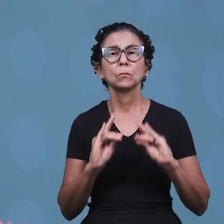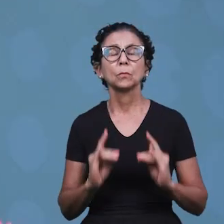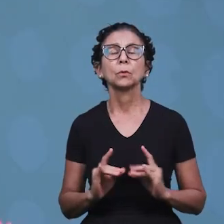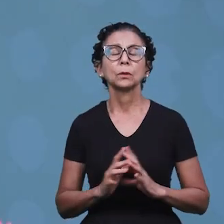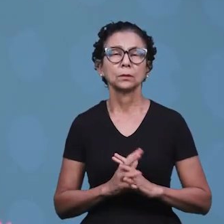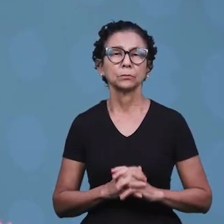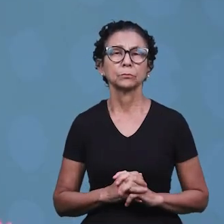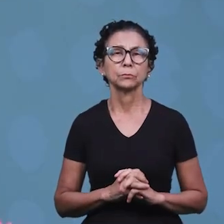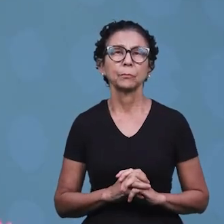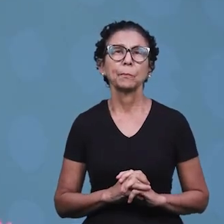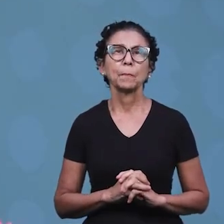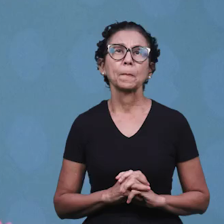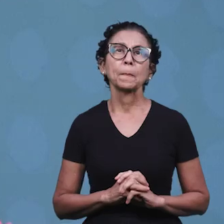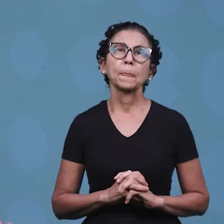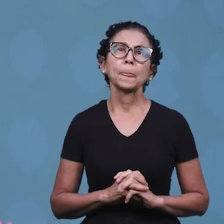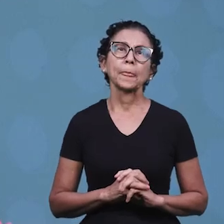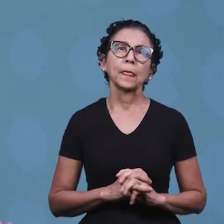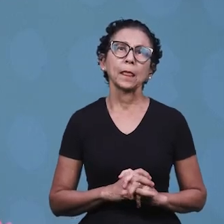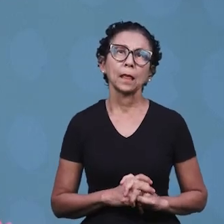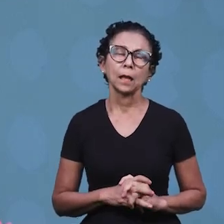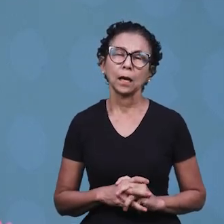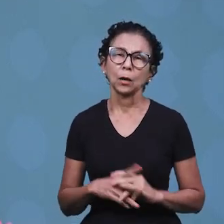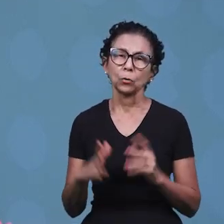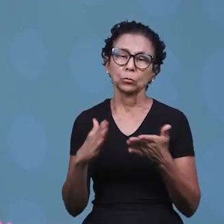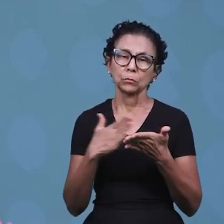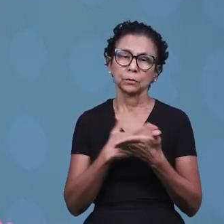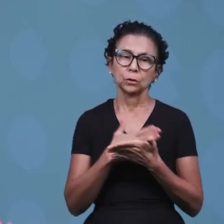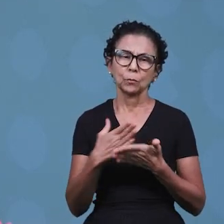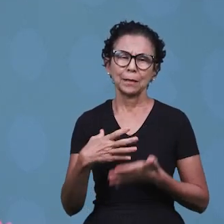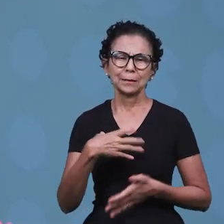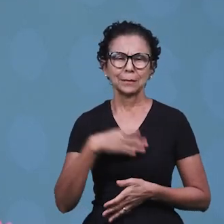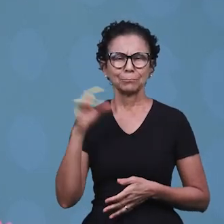iniciada quando iniciam-se esses sintomas, né?